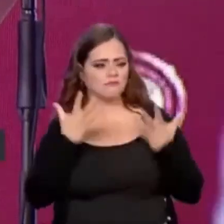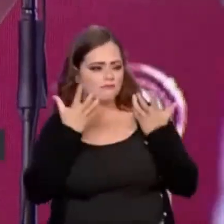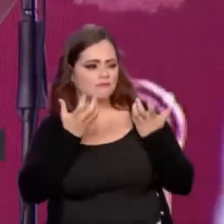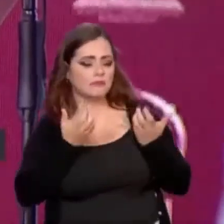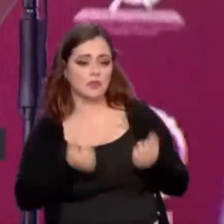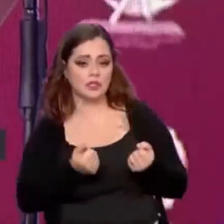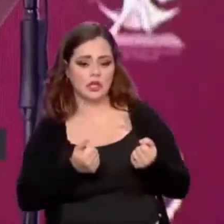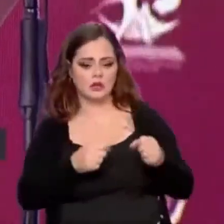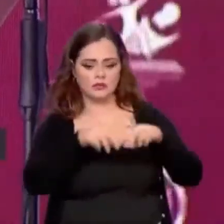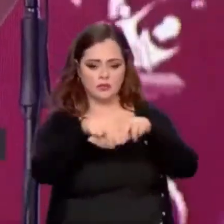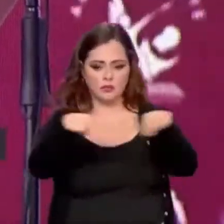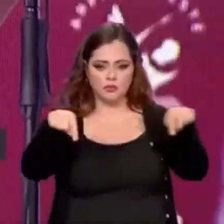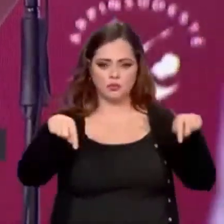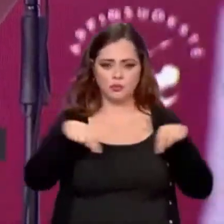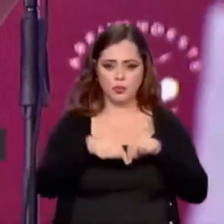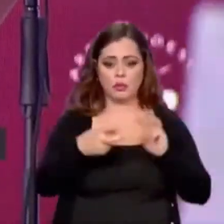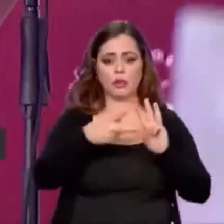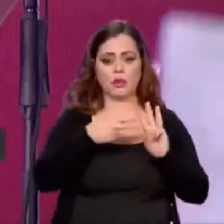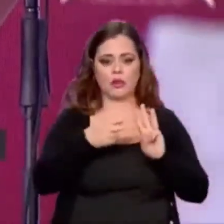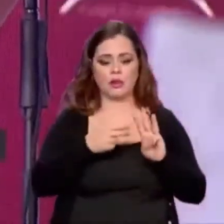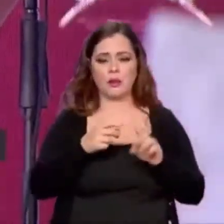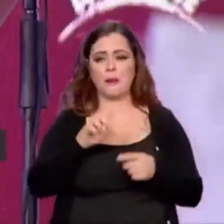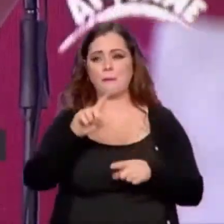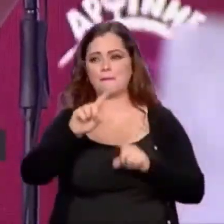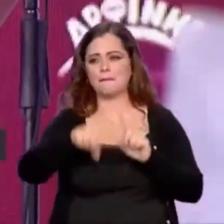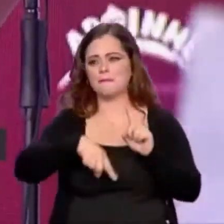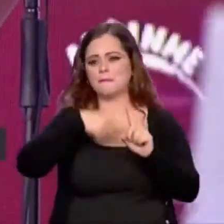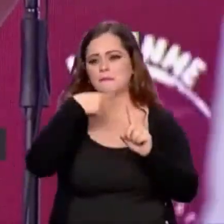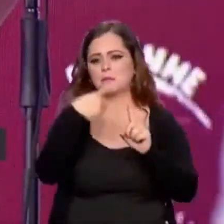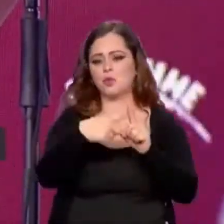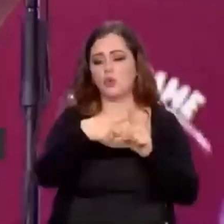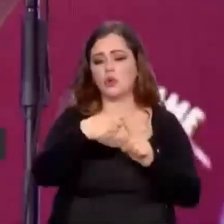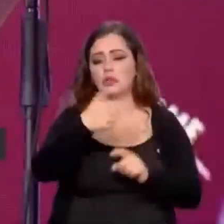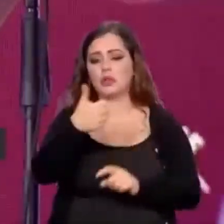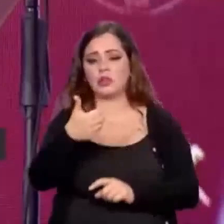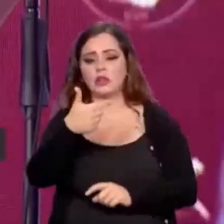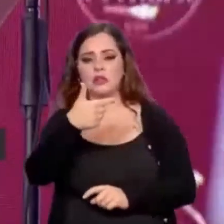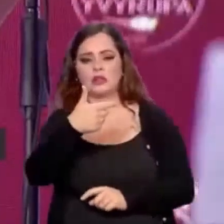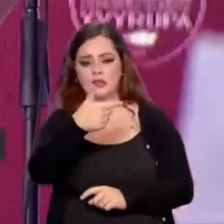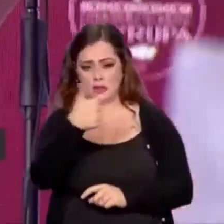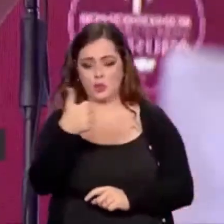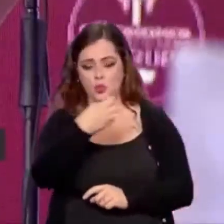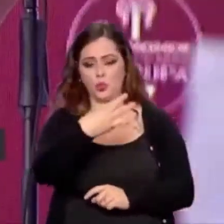as terras indígenas somam 13% do território nacional.